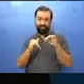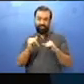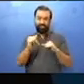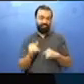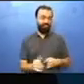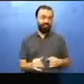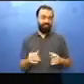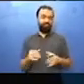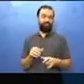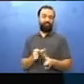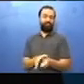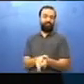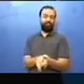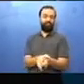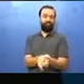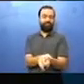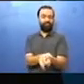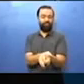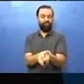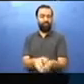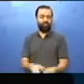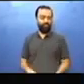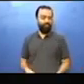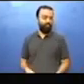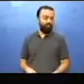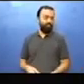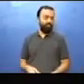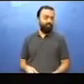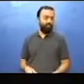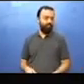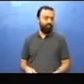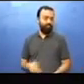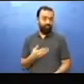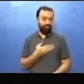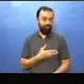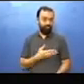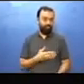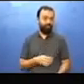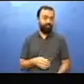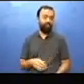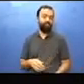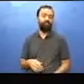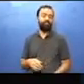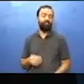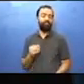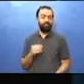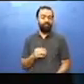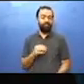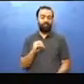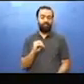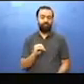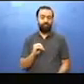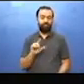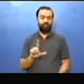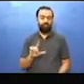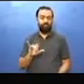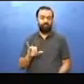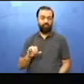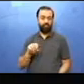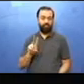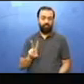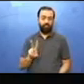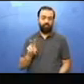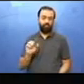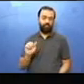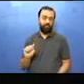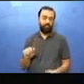de tartaruga marinha que nós aprendemos na nossa história. Esta é a tartaruga oliva. A tartaruga oliva é a menor